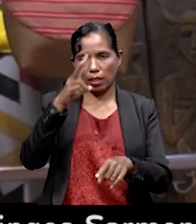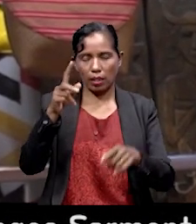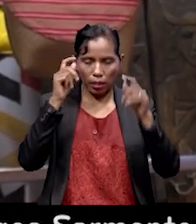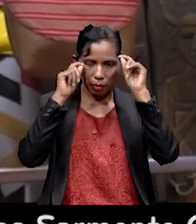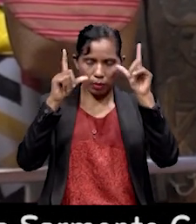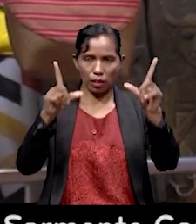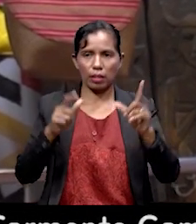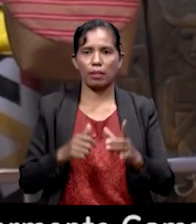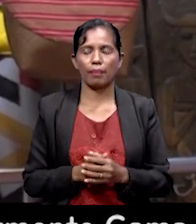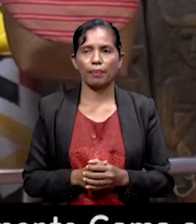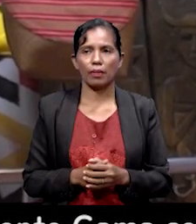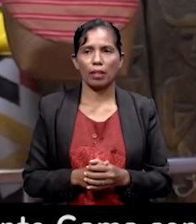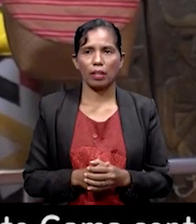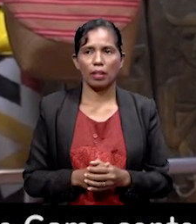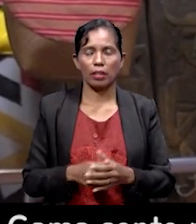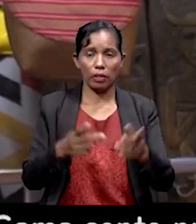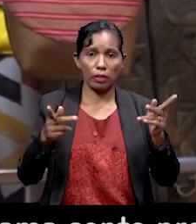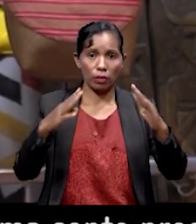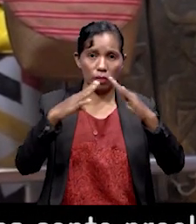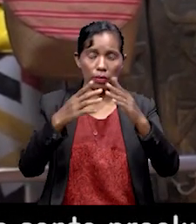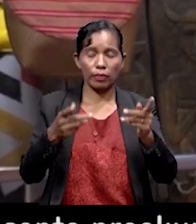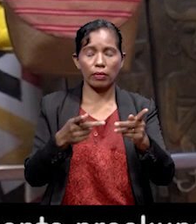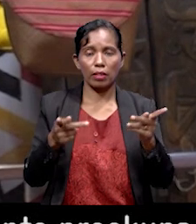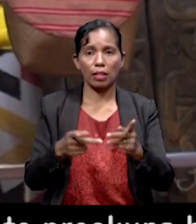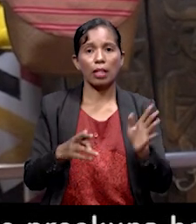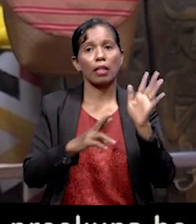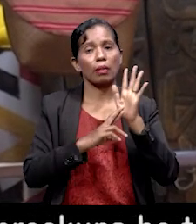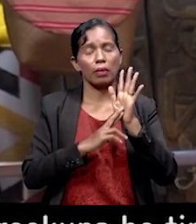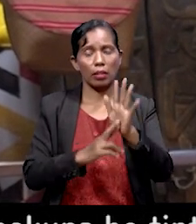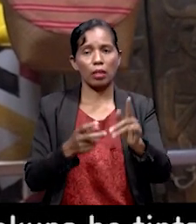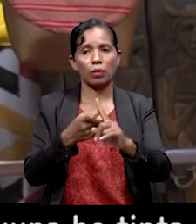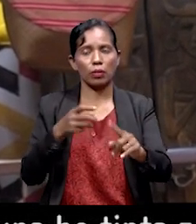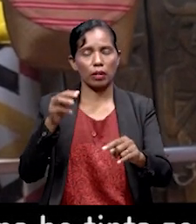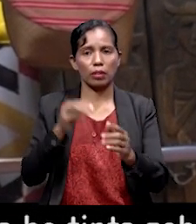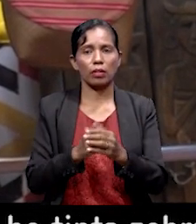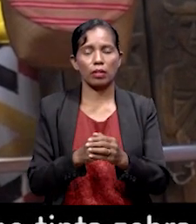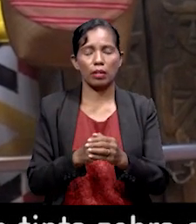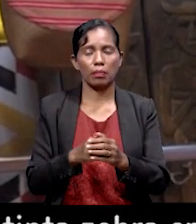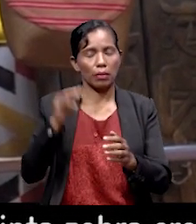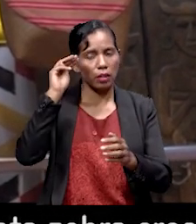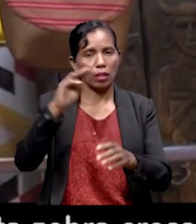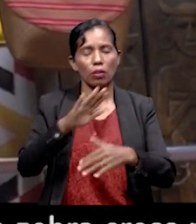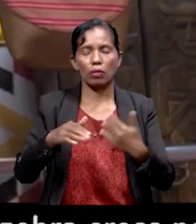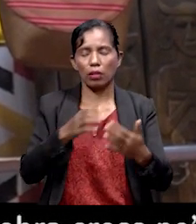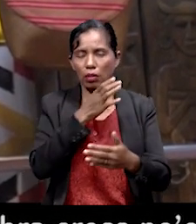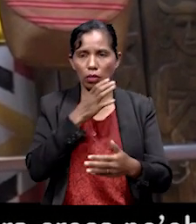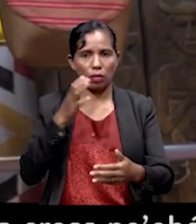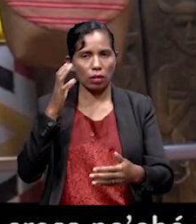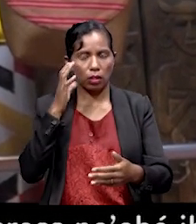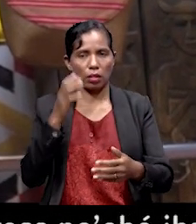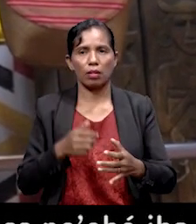lara ita hare representante ho si ministeri siramos i ho tu ane sa agricultura ho